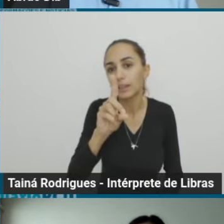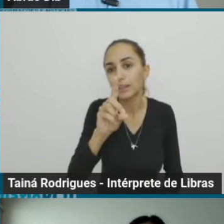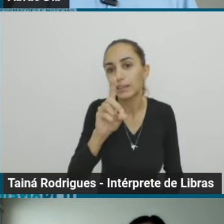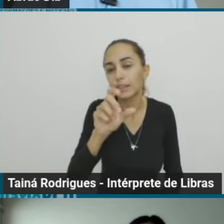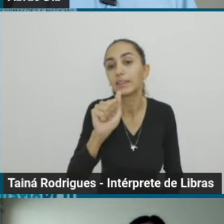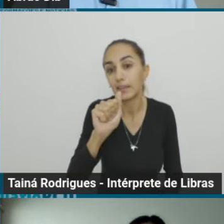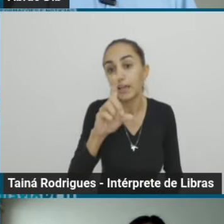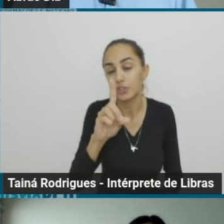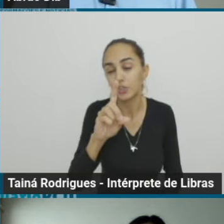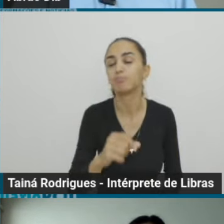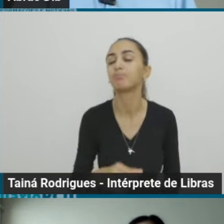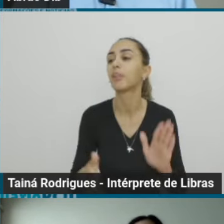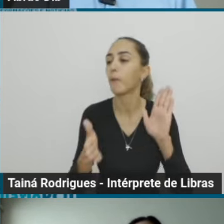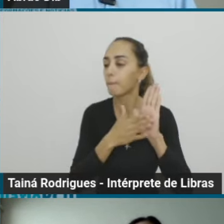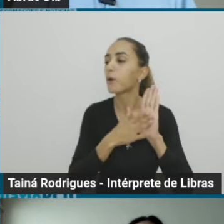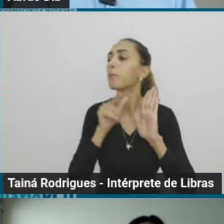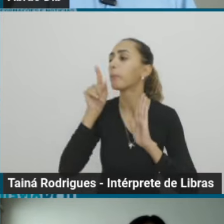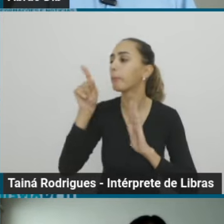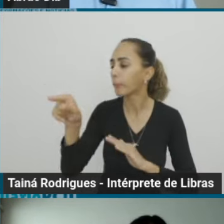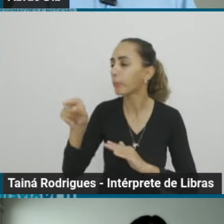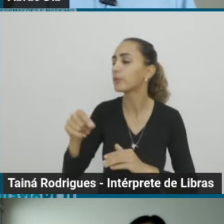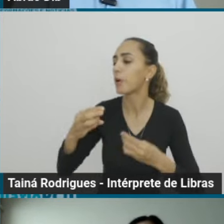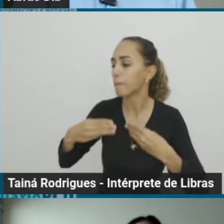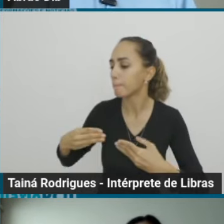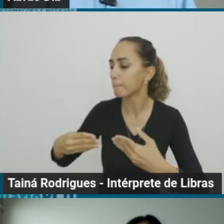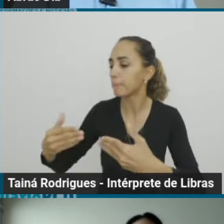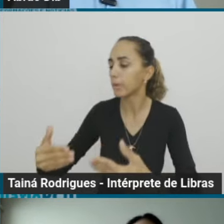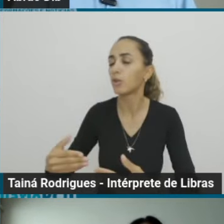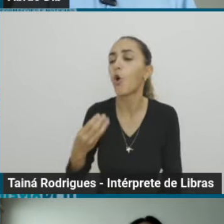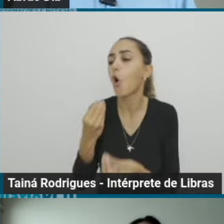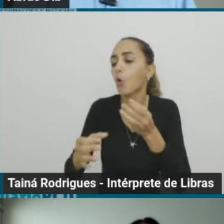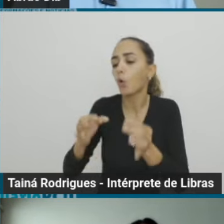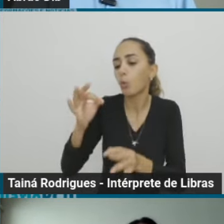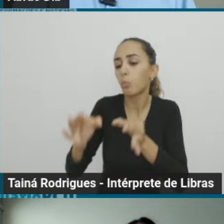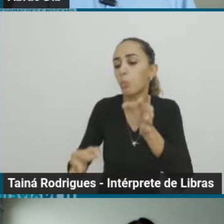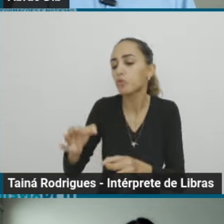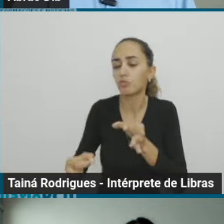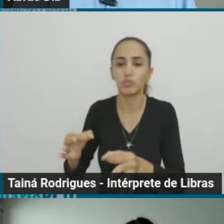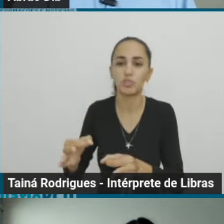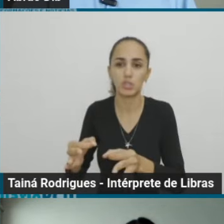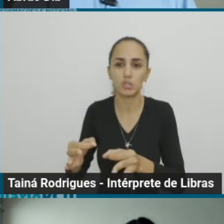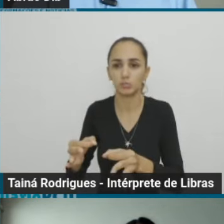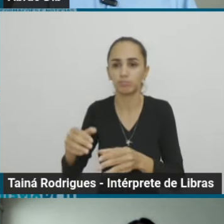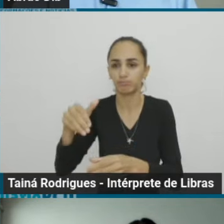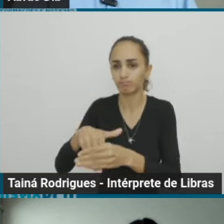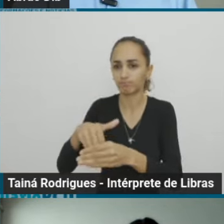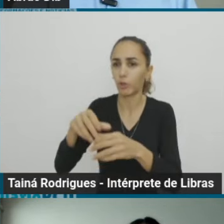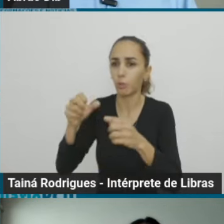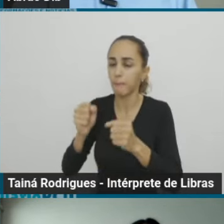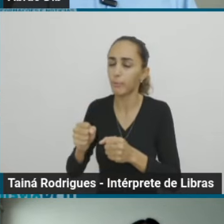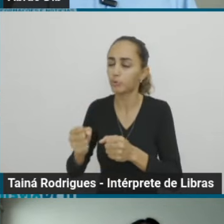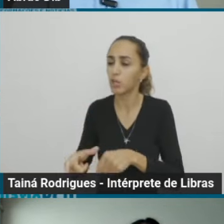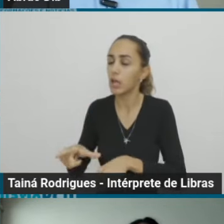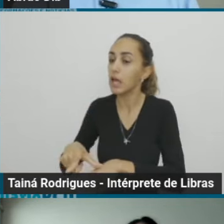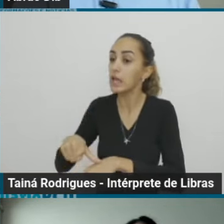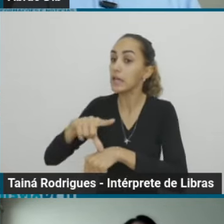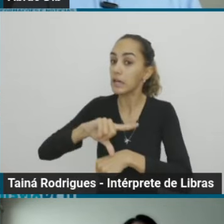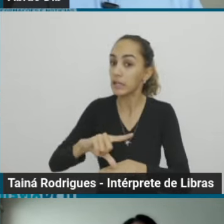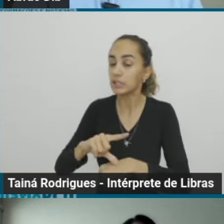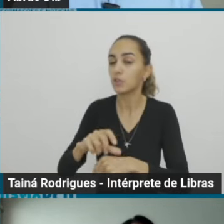isso ao ministro Lewandowski, de que maneira a justiça eleitoral poderia antecipar a reflexão sobre como contribuir para